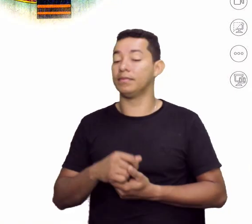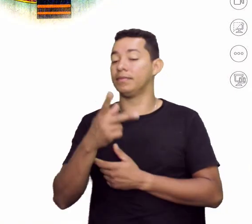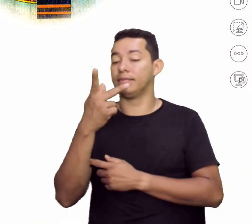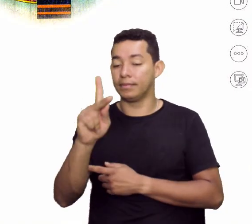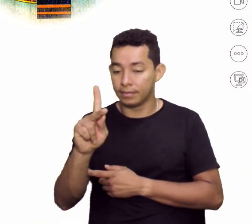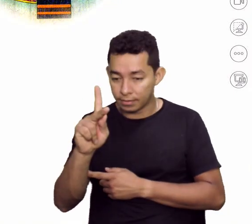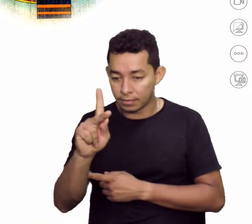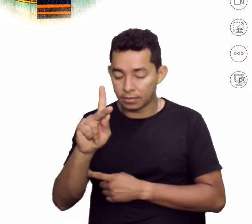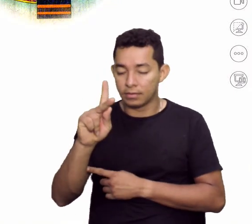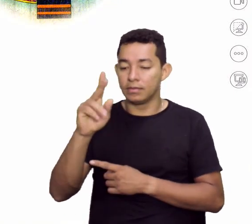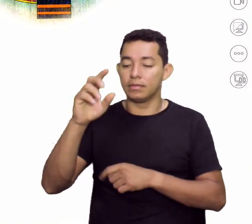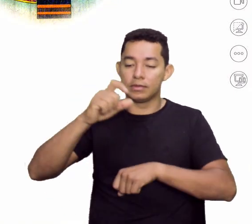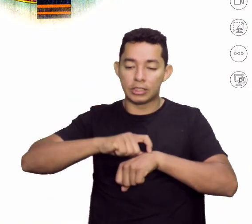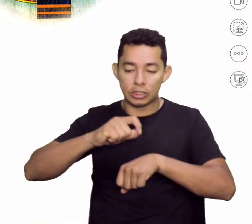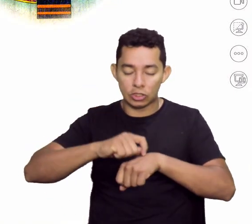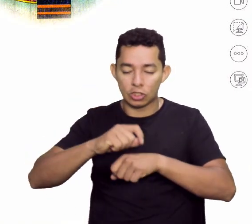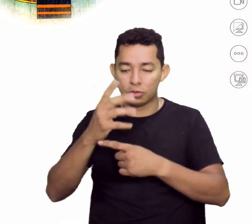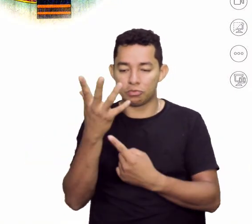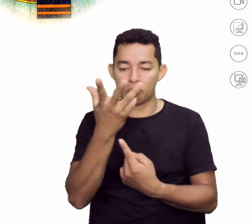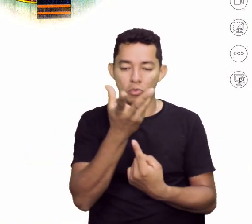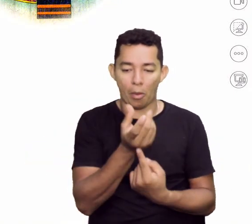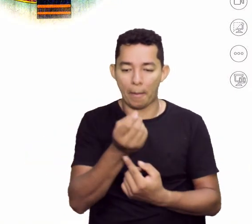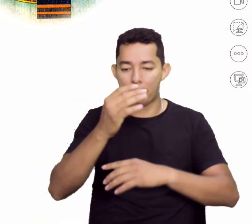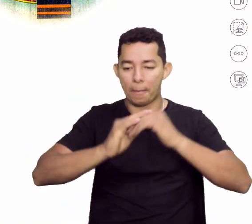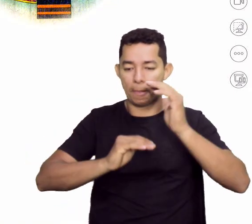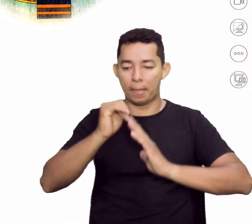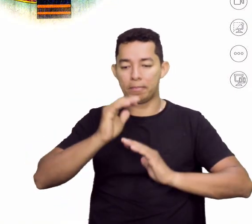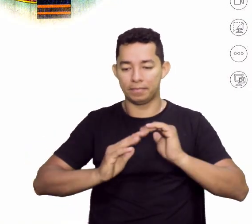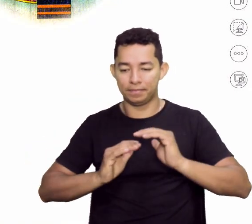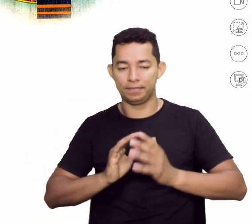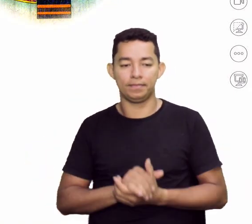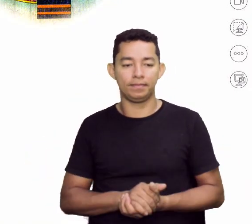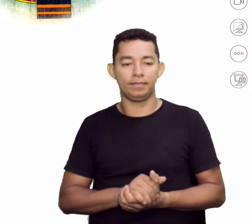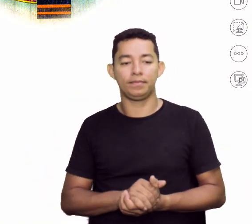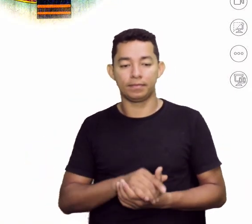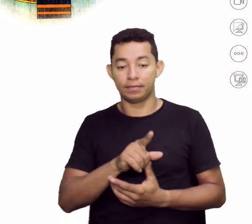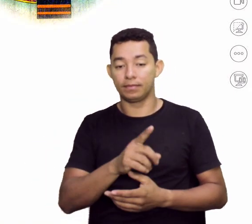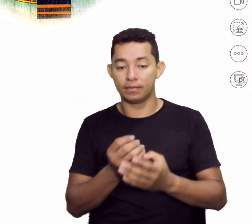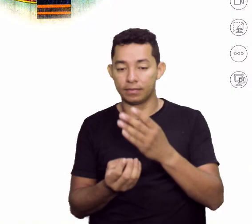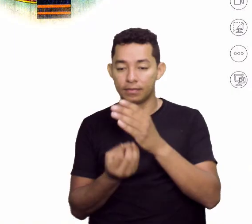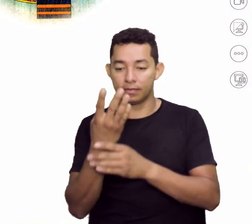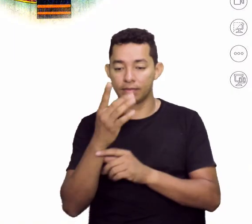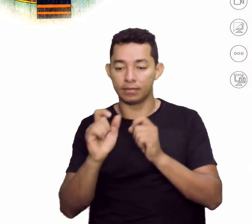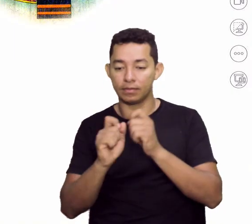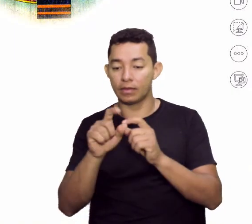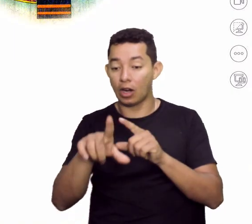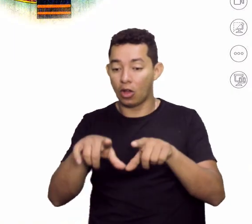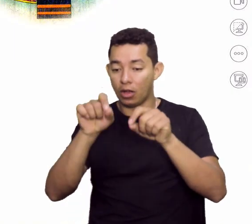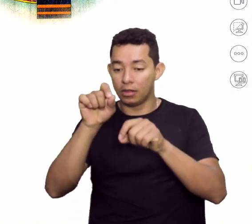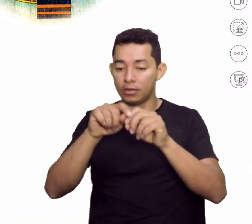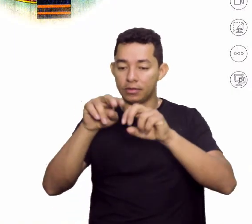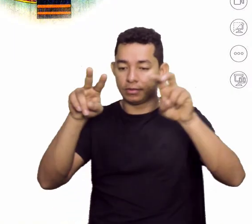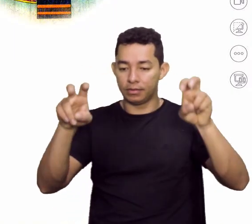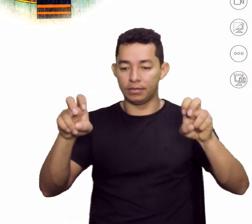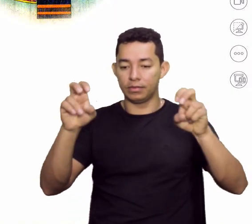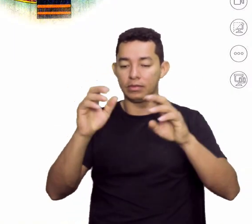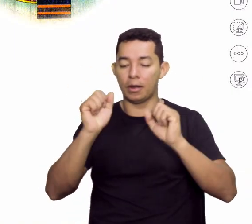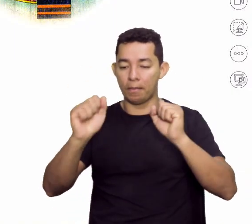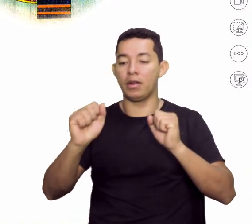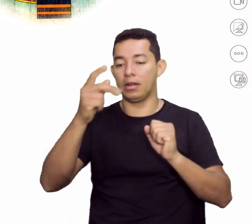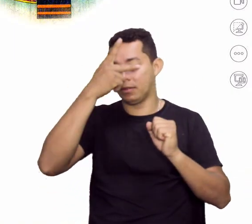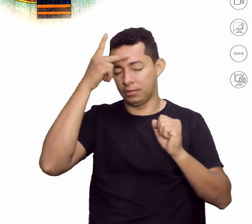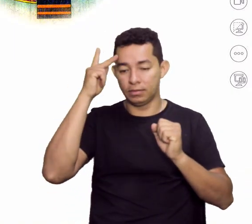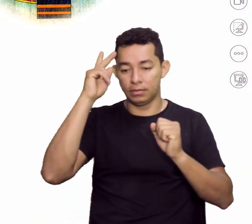Agora vai ser um artista, né? Você vai criar aí. Escolha um tema, livremente, pode ser uma